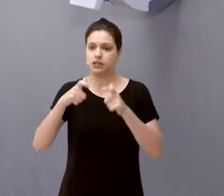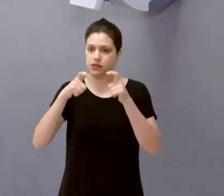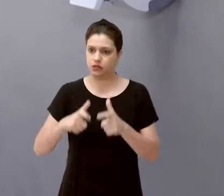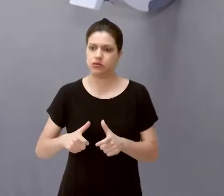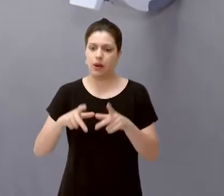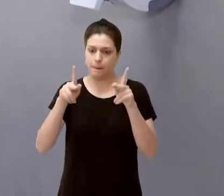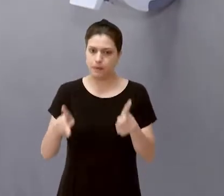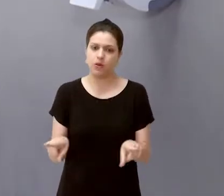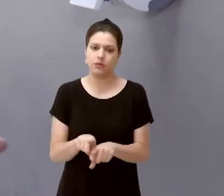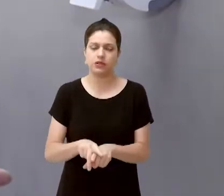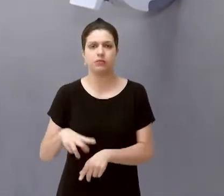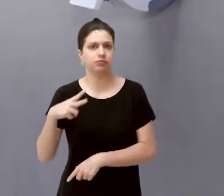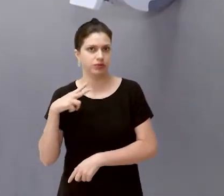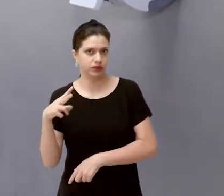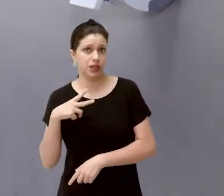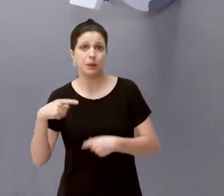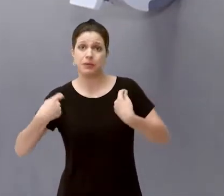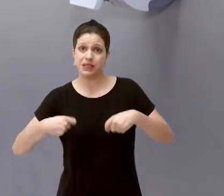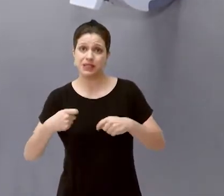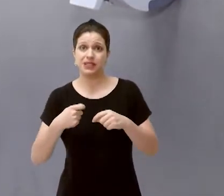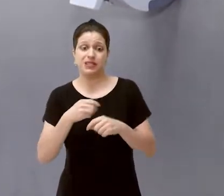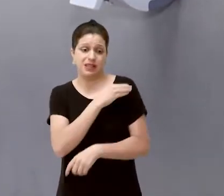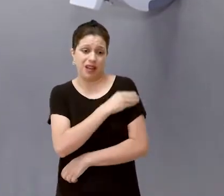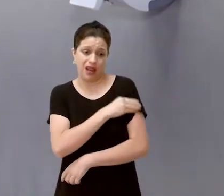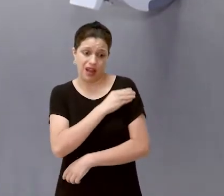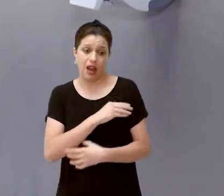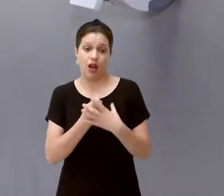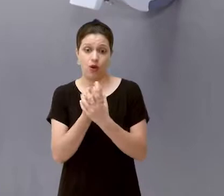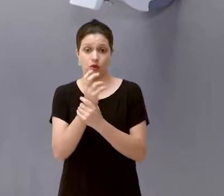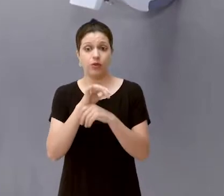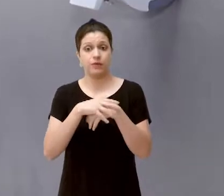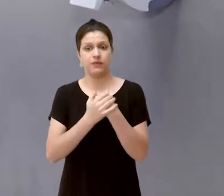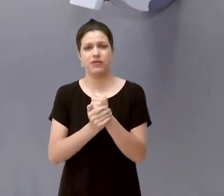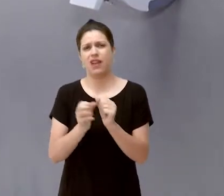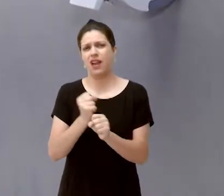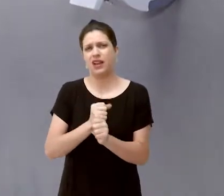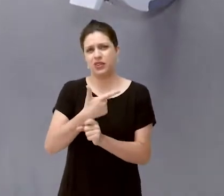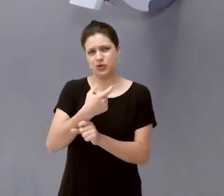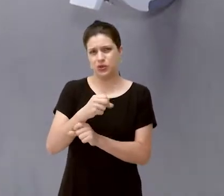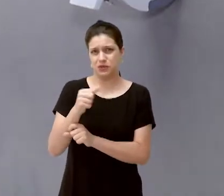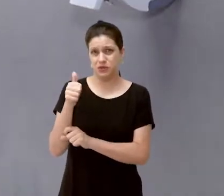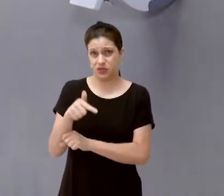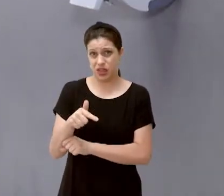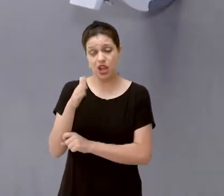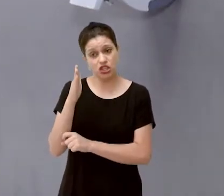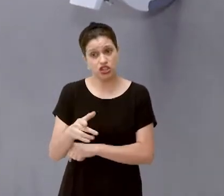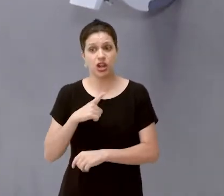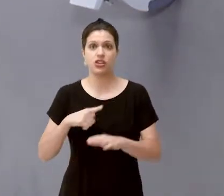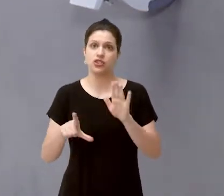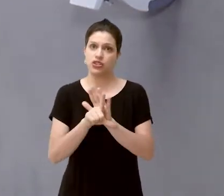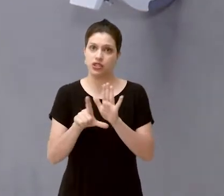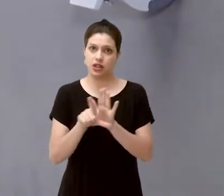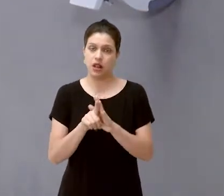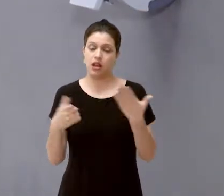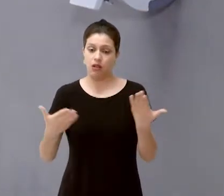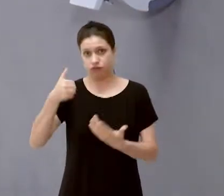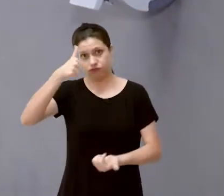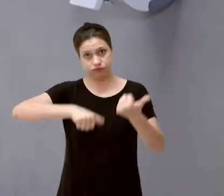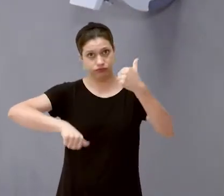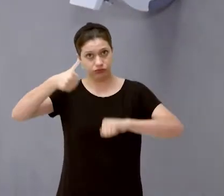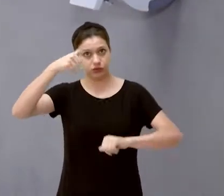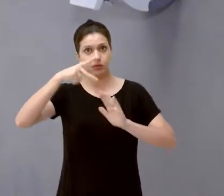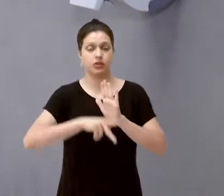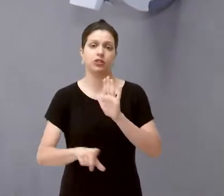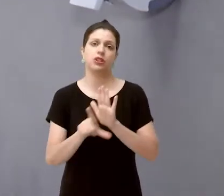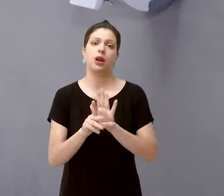públicos e privados disponibilizem álcool em gel às pessoas. Havia uma legislação de 2007 que já previa isso, mas ela foi revisada e